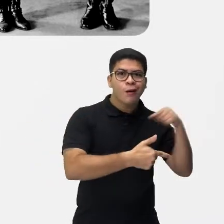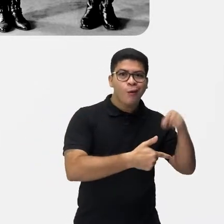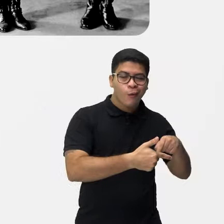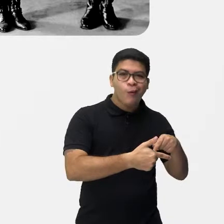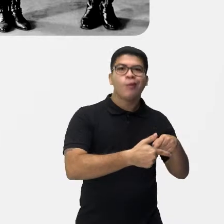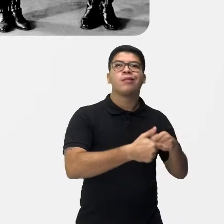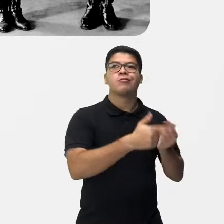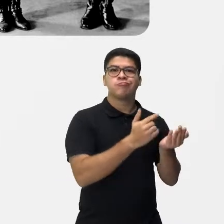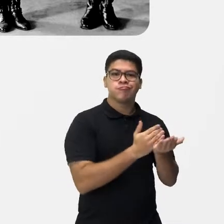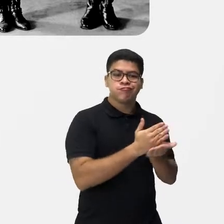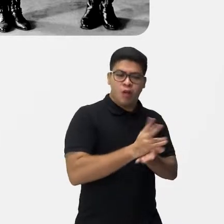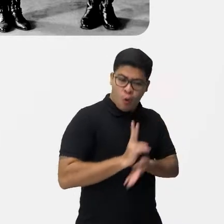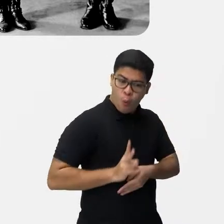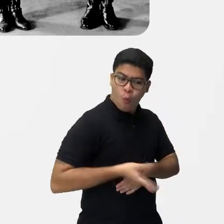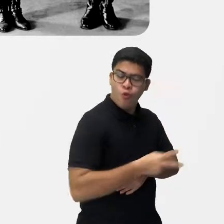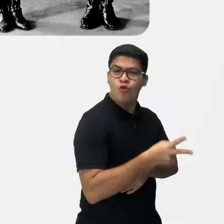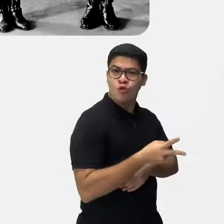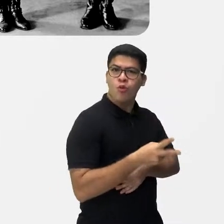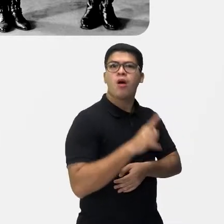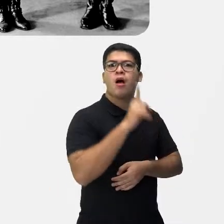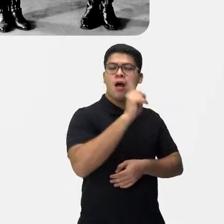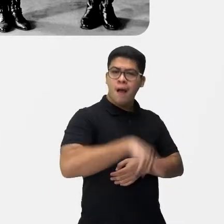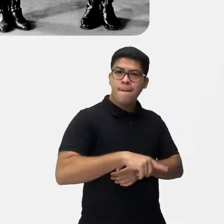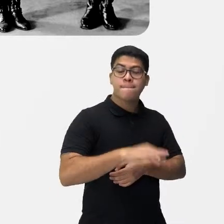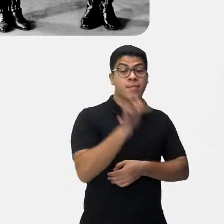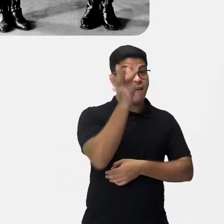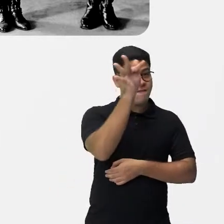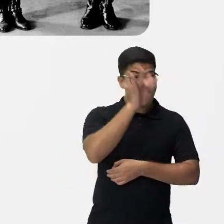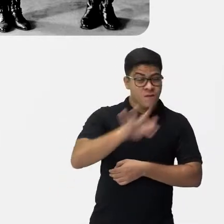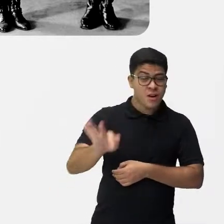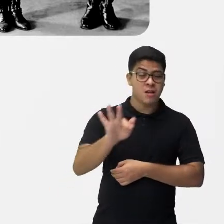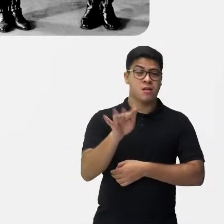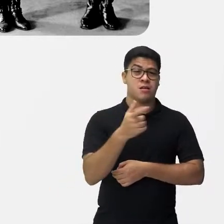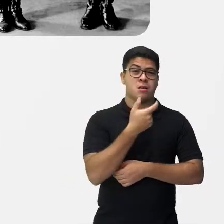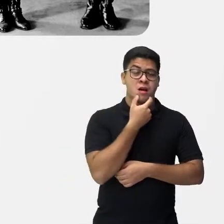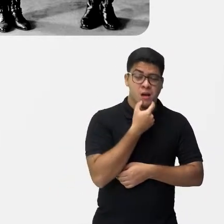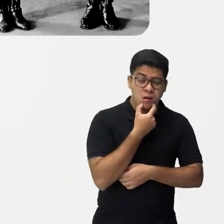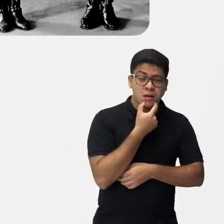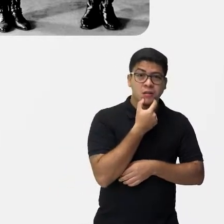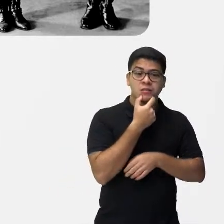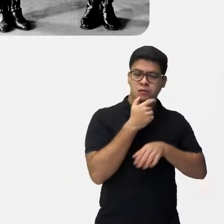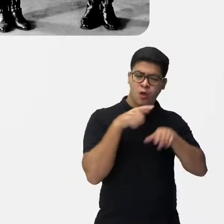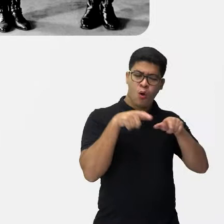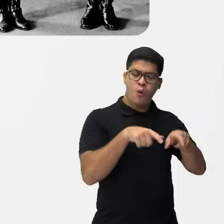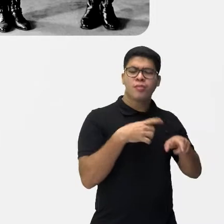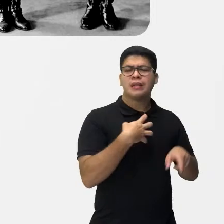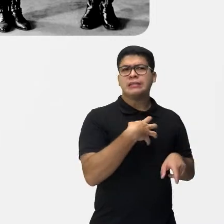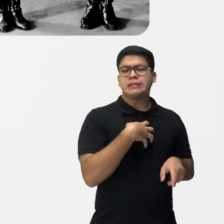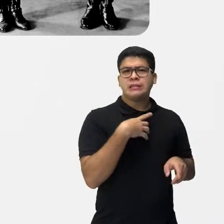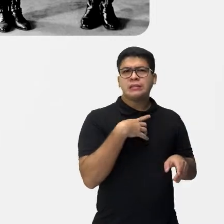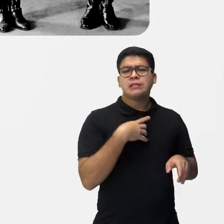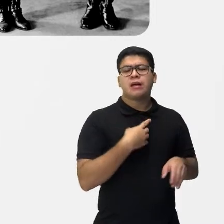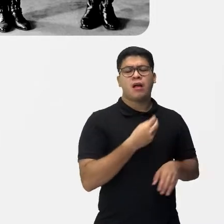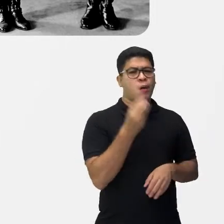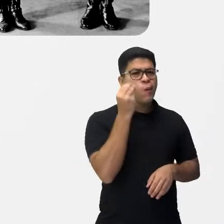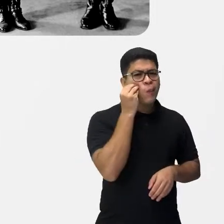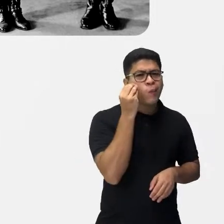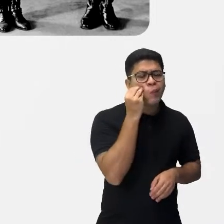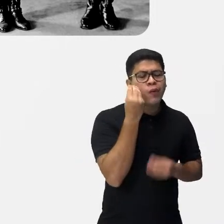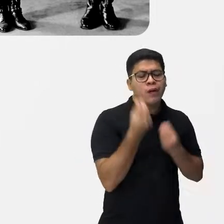direta da Primeira. E aqui nós temos França e Inglaterra almejando manter intacta a ordem internacional que